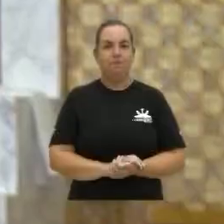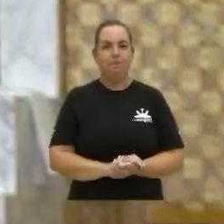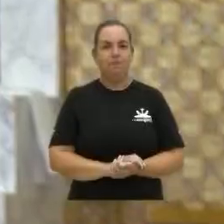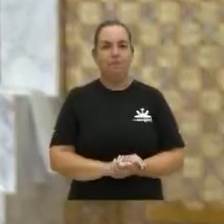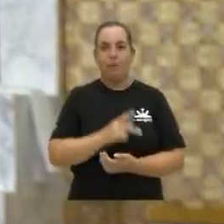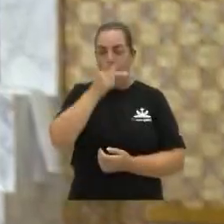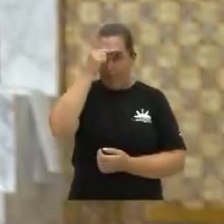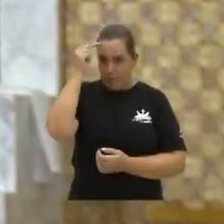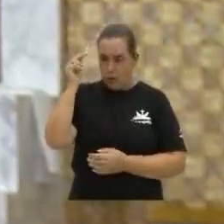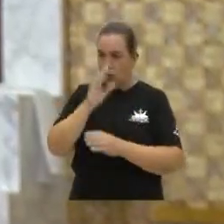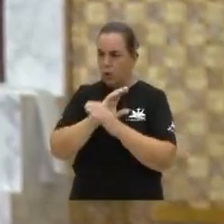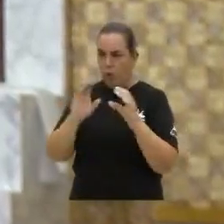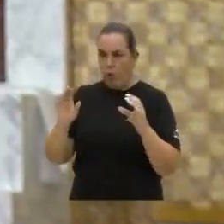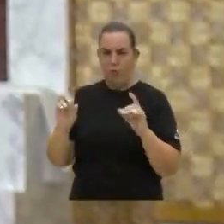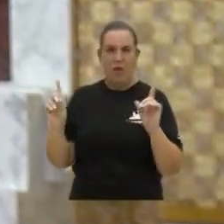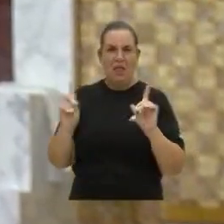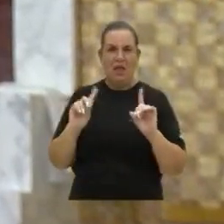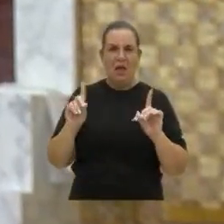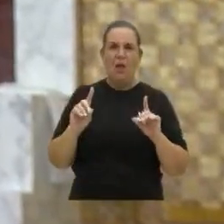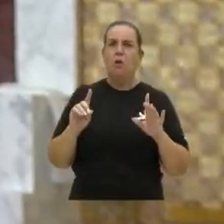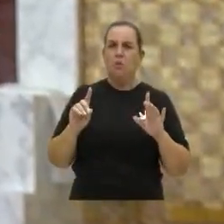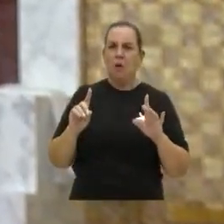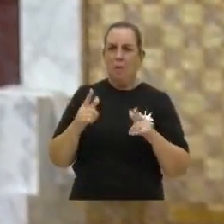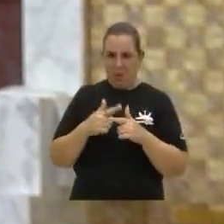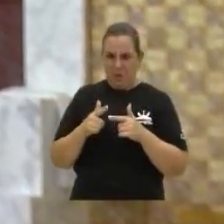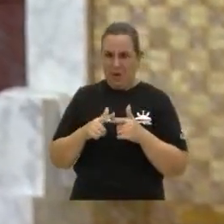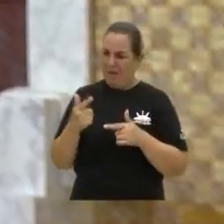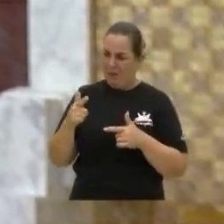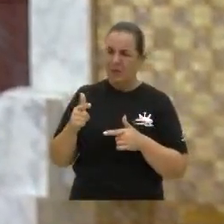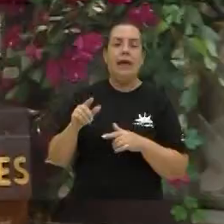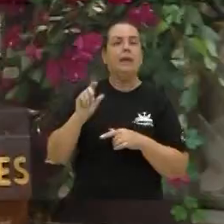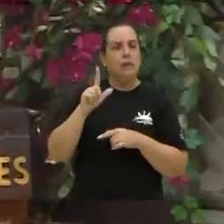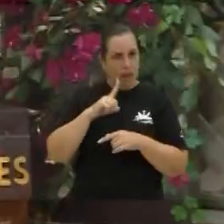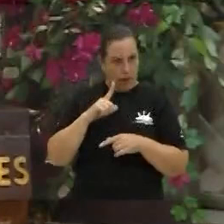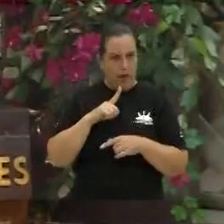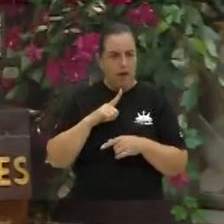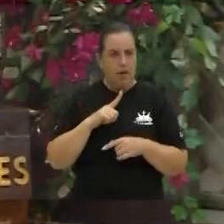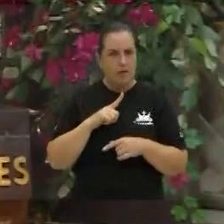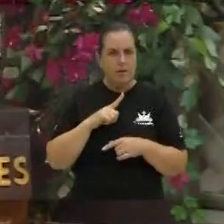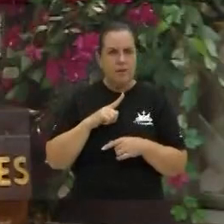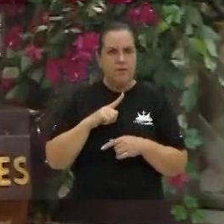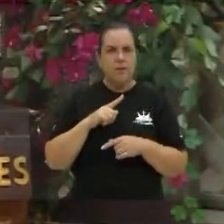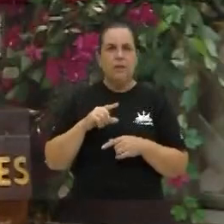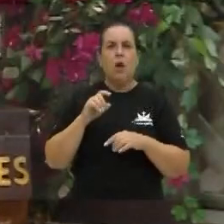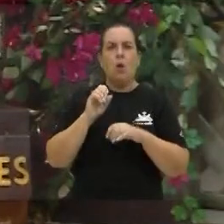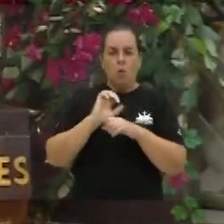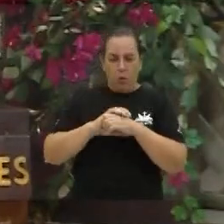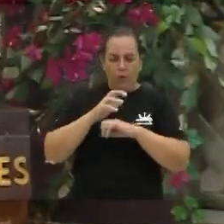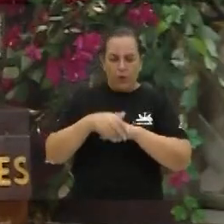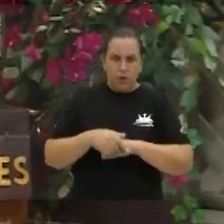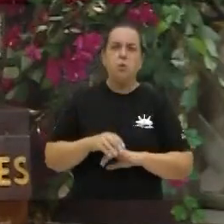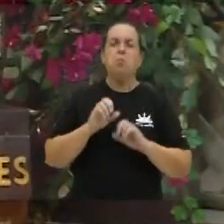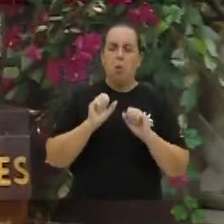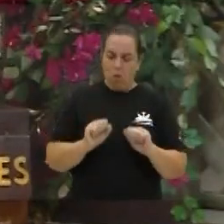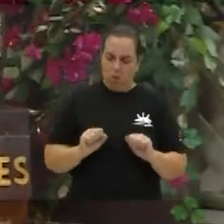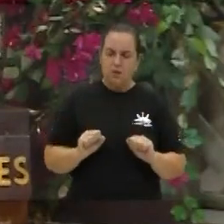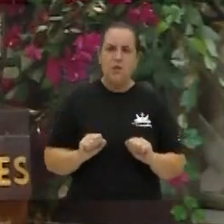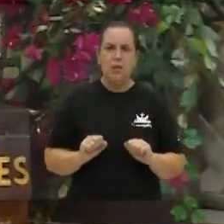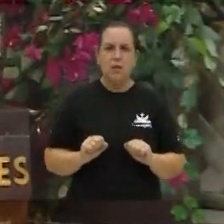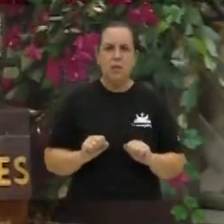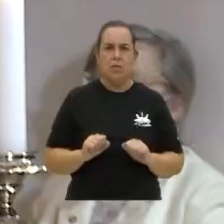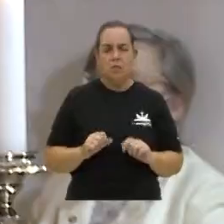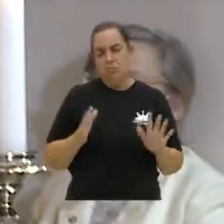confia no Senhor, não está imune de problemas, não está imune de pegar Covid.